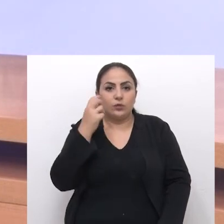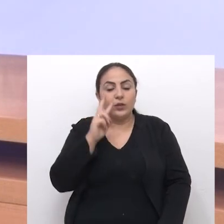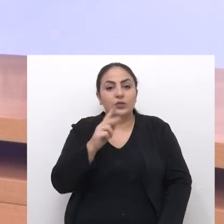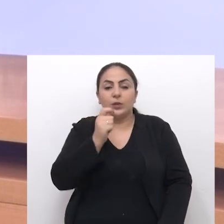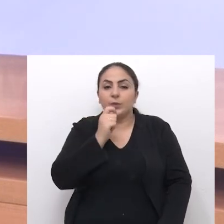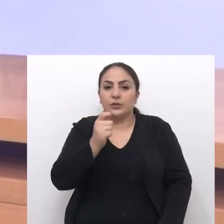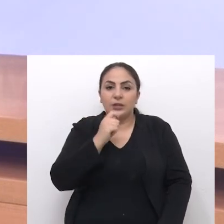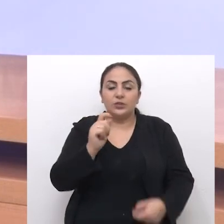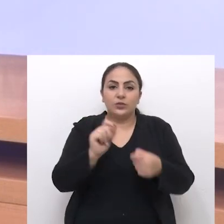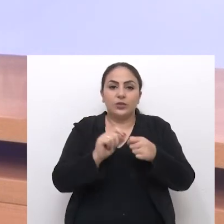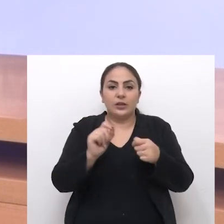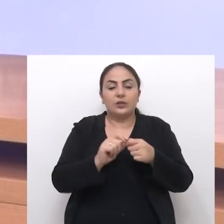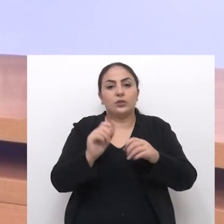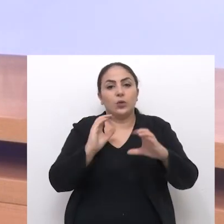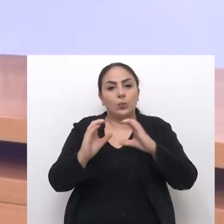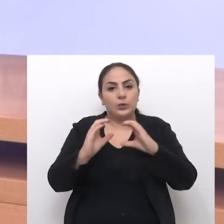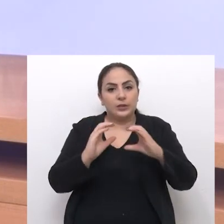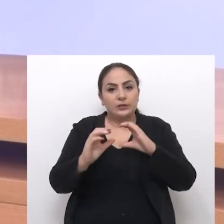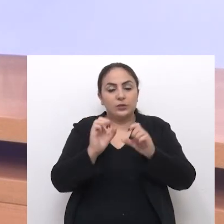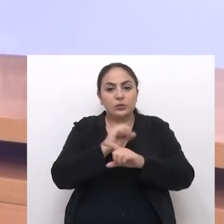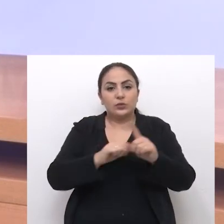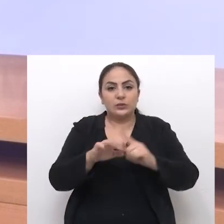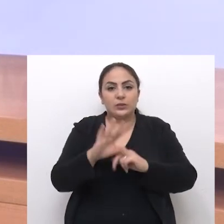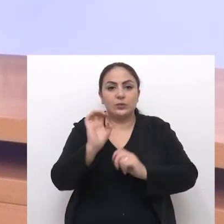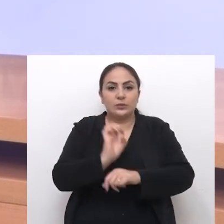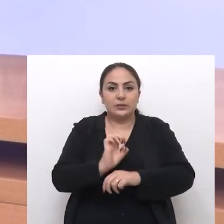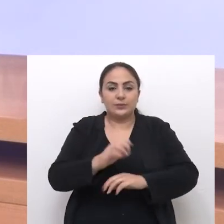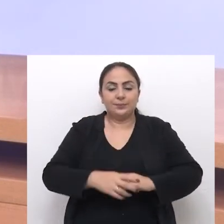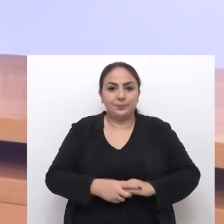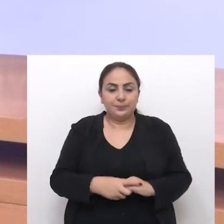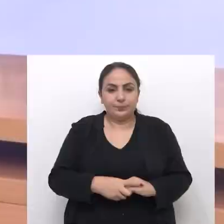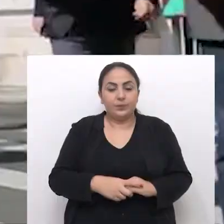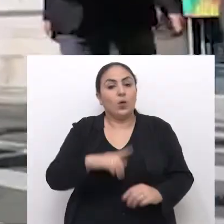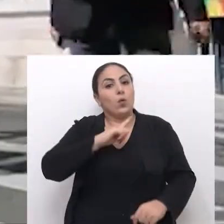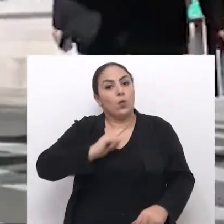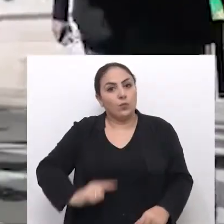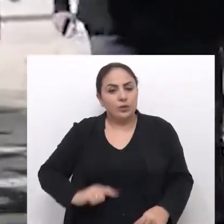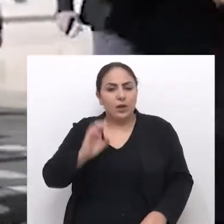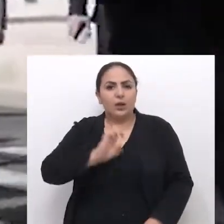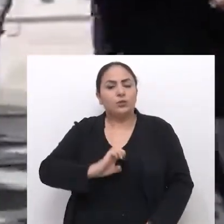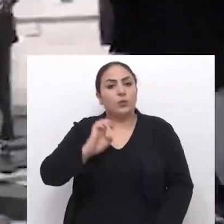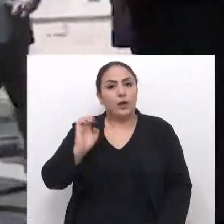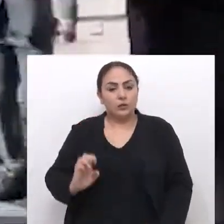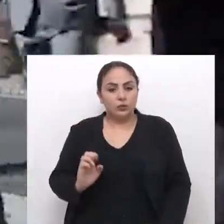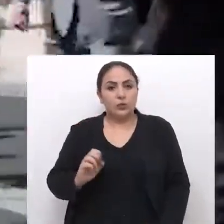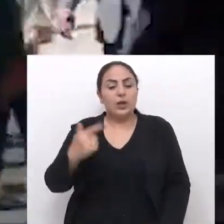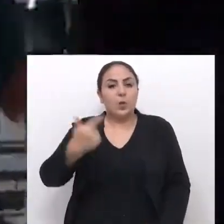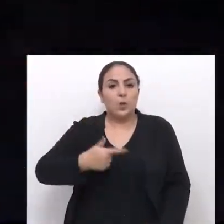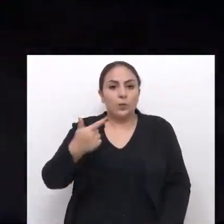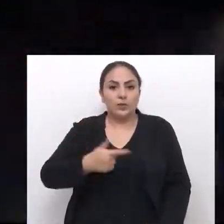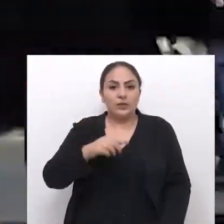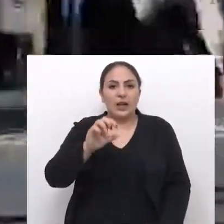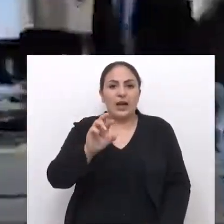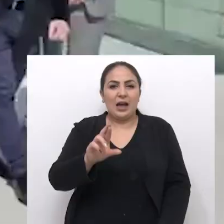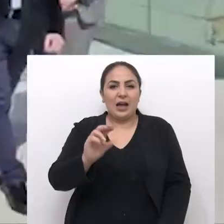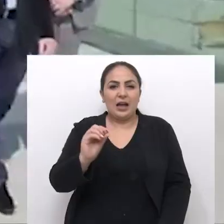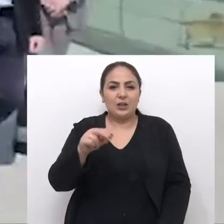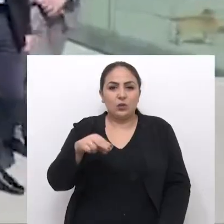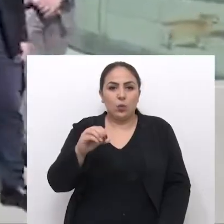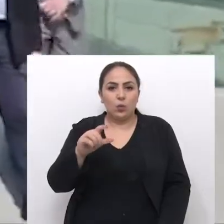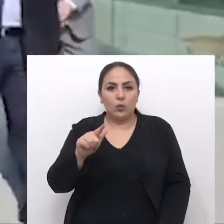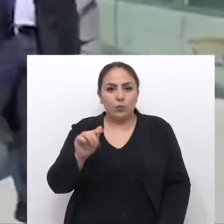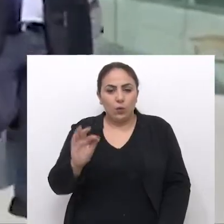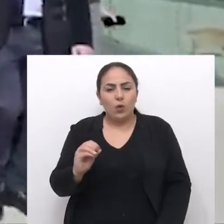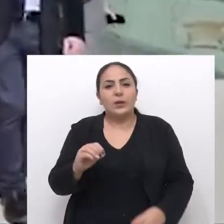reportagem produzida pelo Departamento de Comunicação Social do Estado. O governador Eduardo Leite, o vice Ranolfo